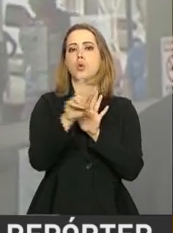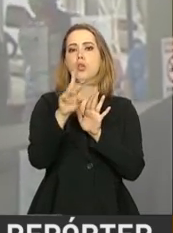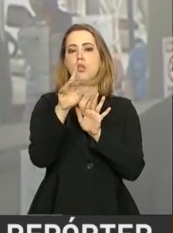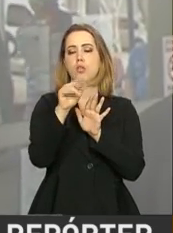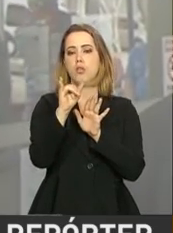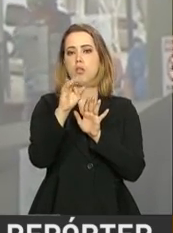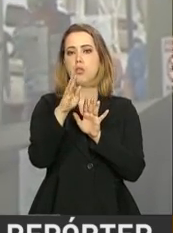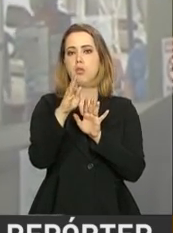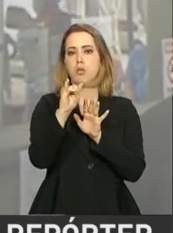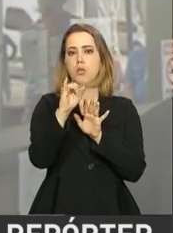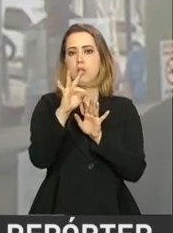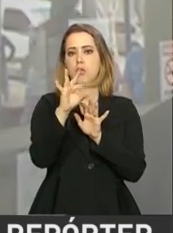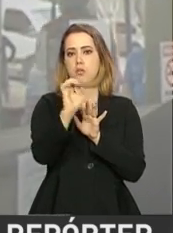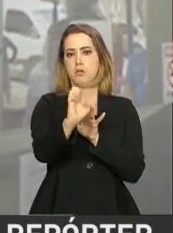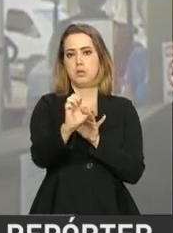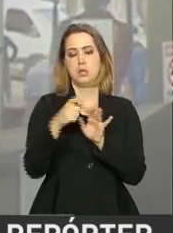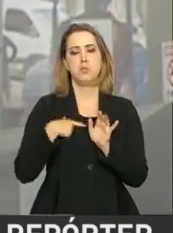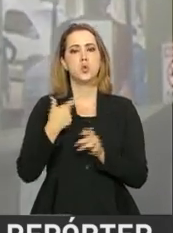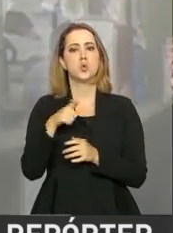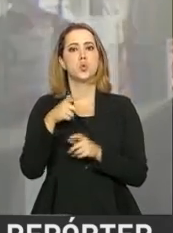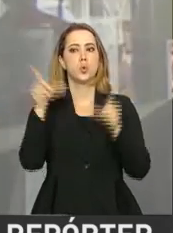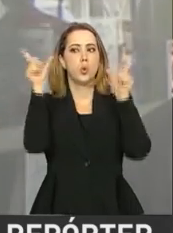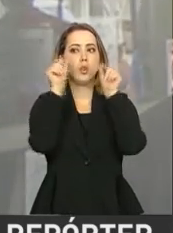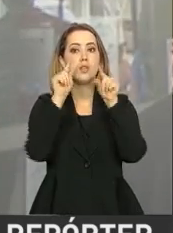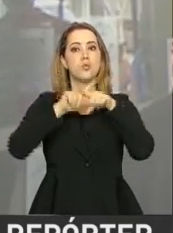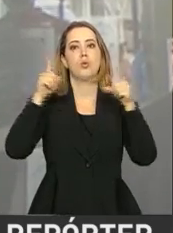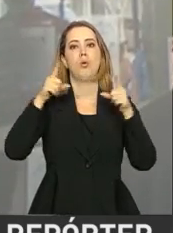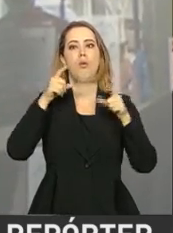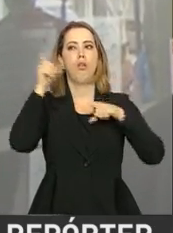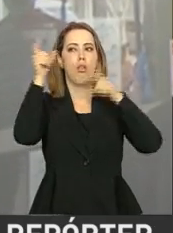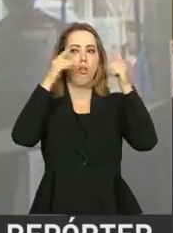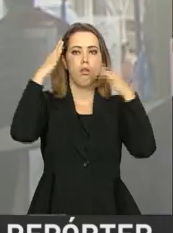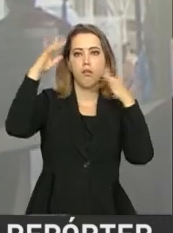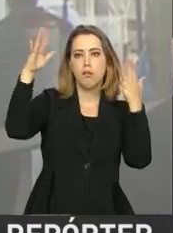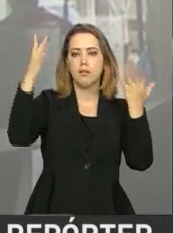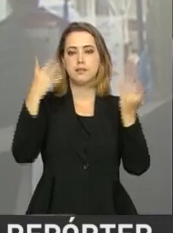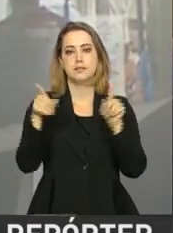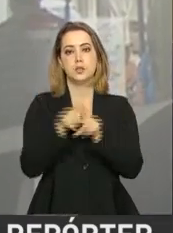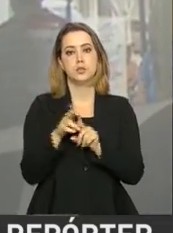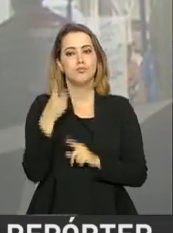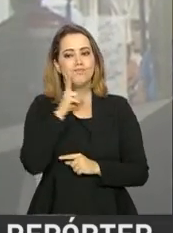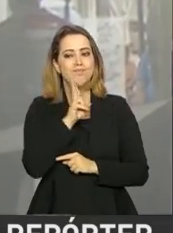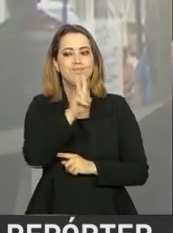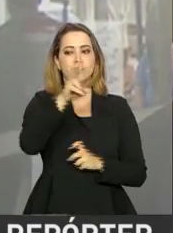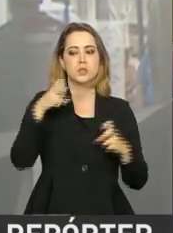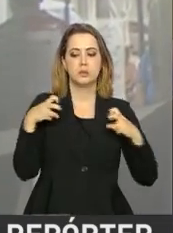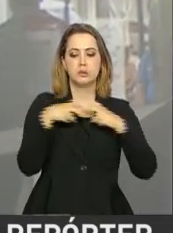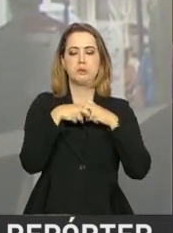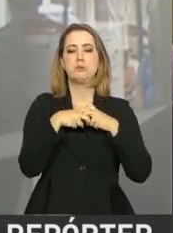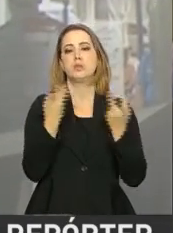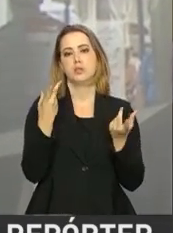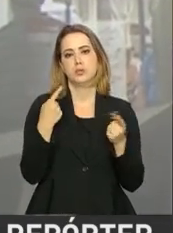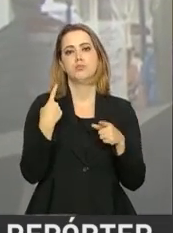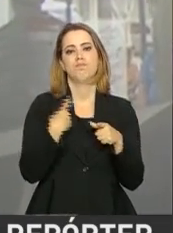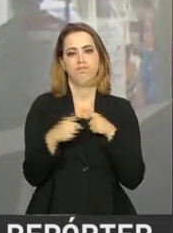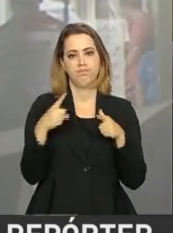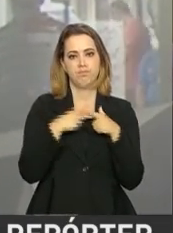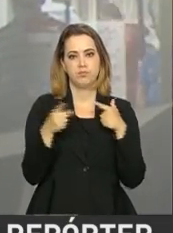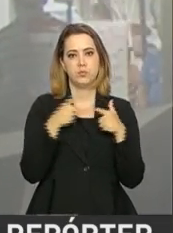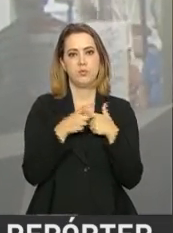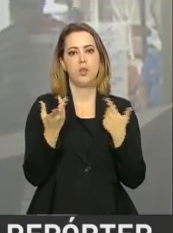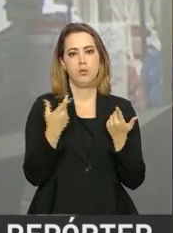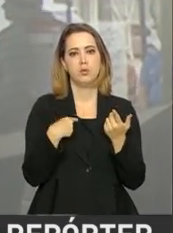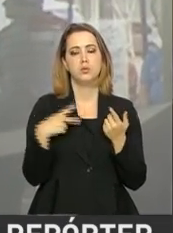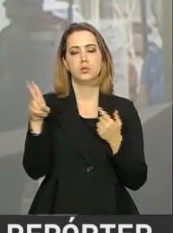não está consciente e acaba prejudicando quem não tem nada a ver. Né? Toda hora a gente está vendo acidente, né? E geralmente é imprudência, geralmente é